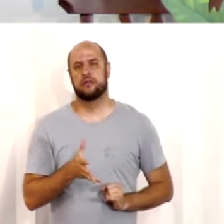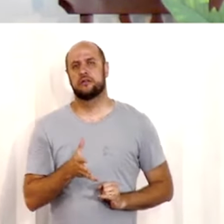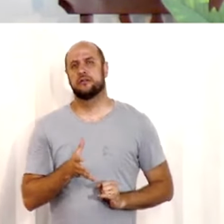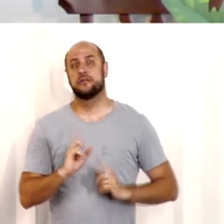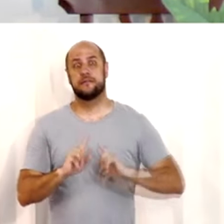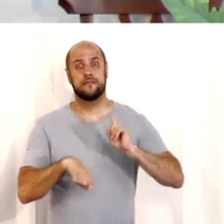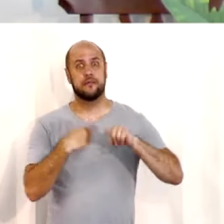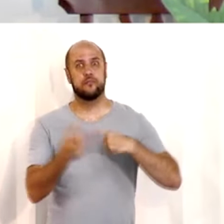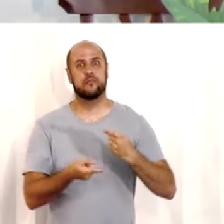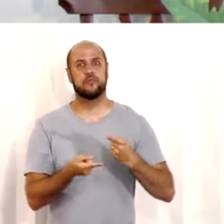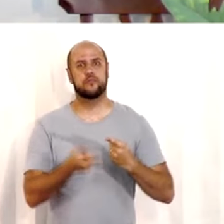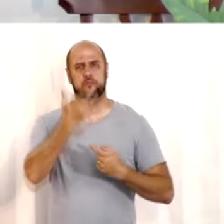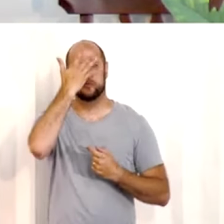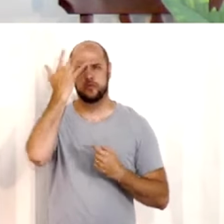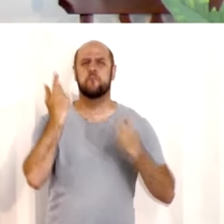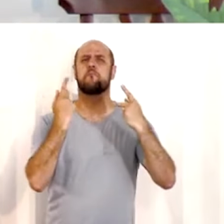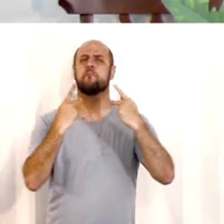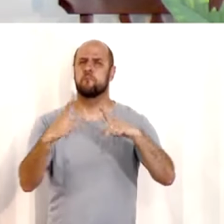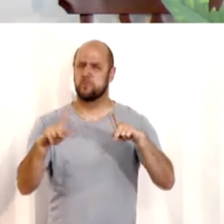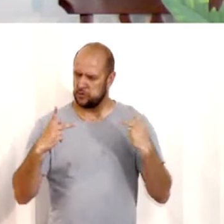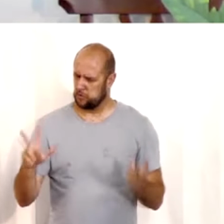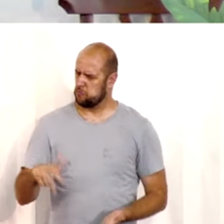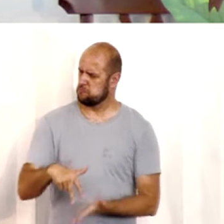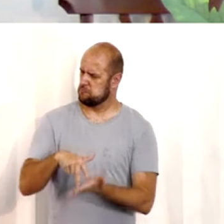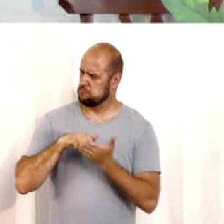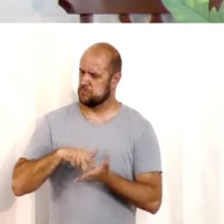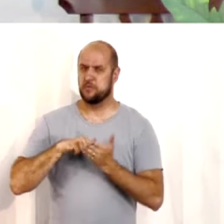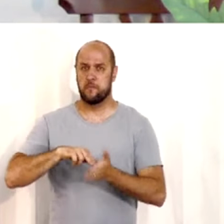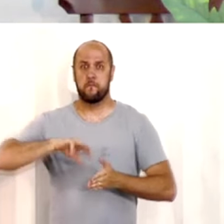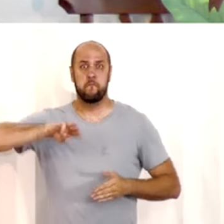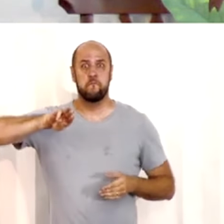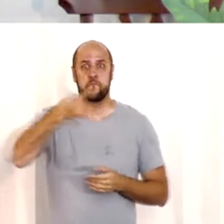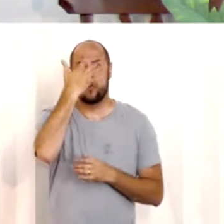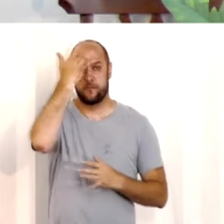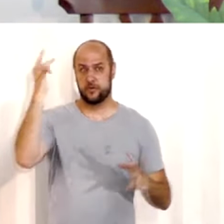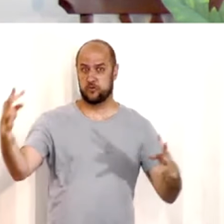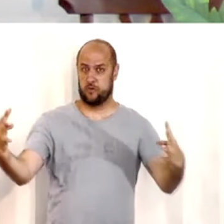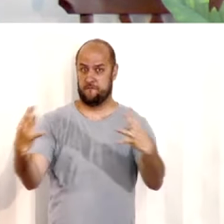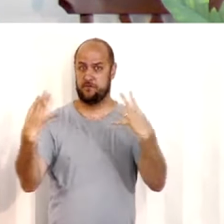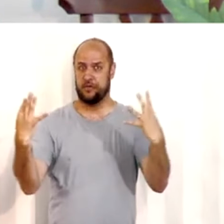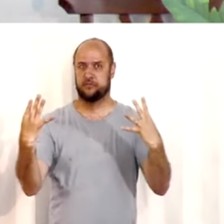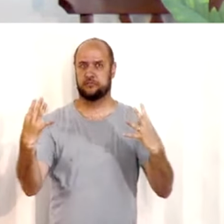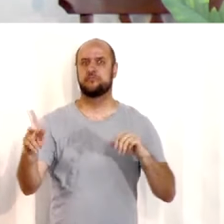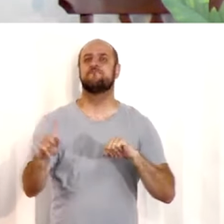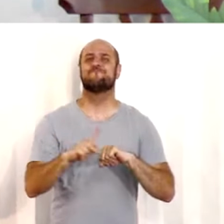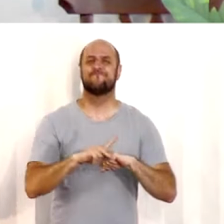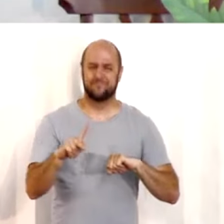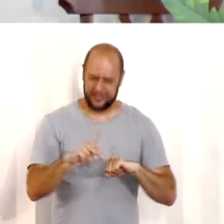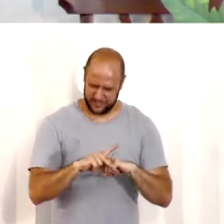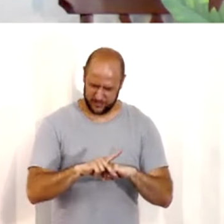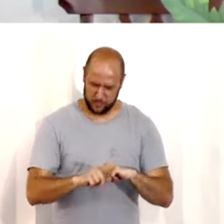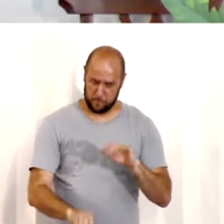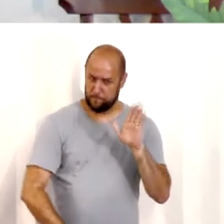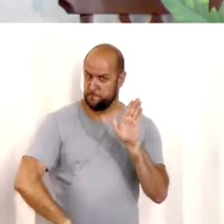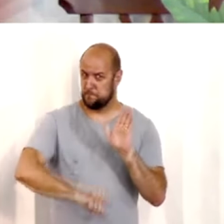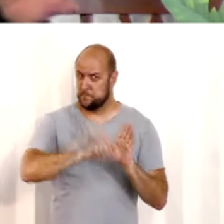é aquele que prega com austeridade para milhares de pessoas, e é de Pedro que vem